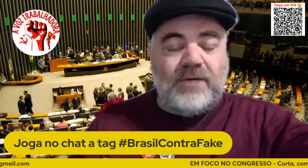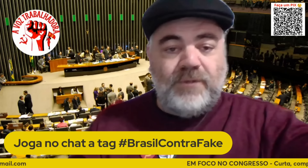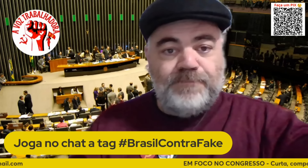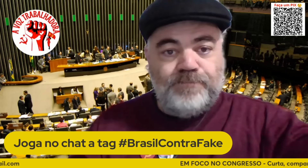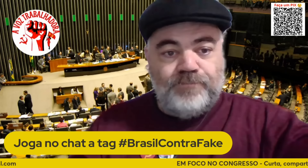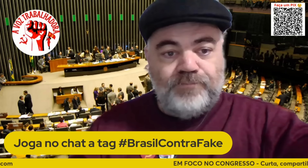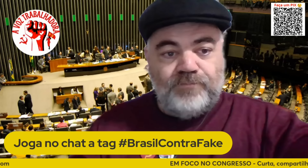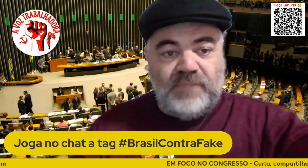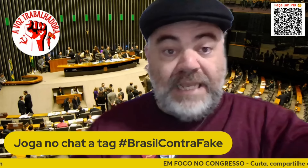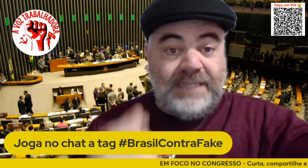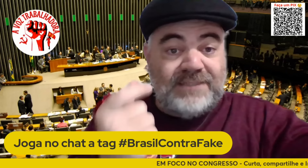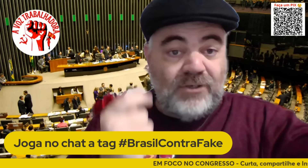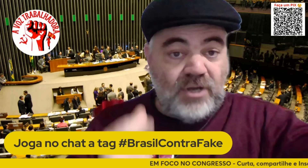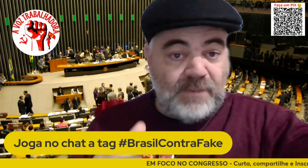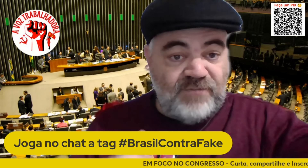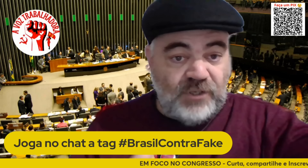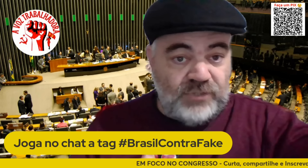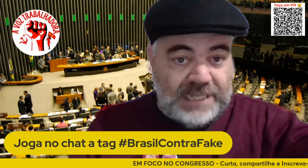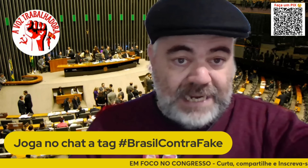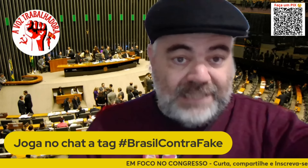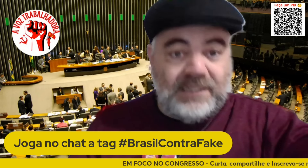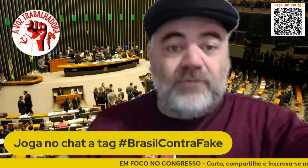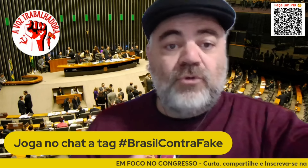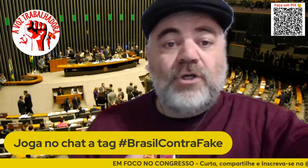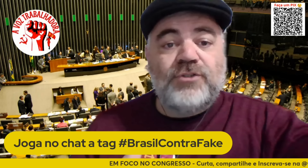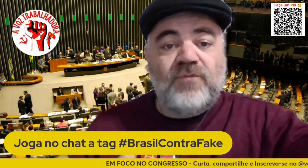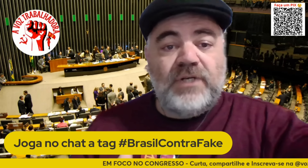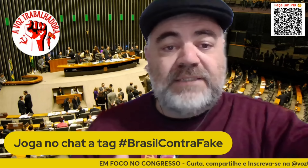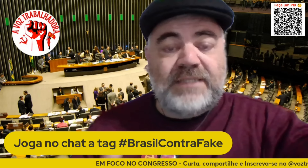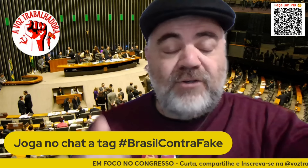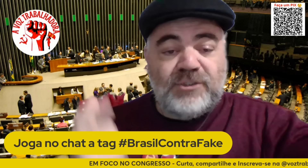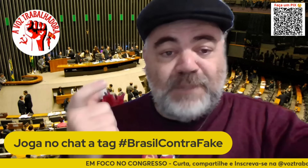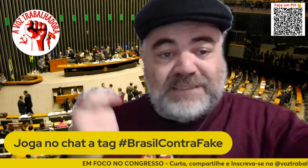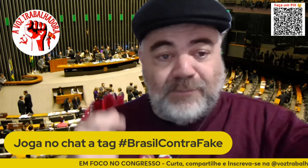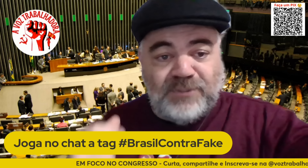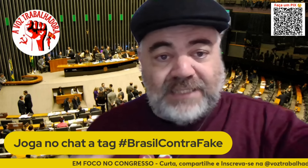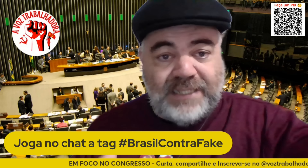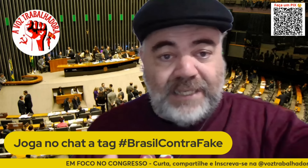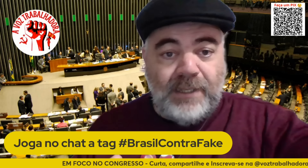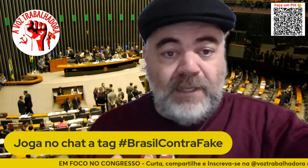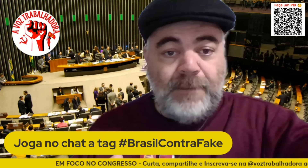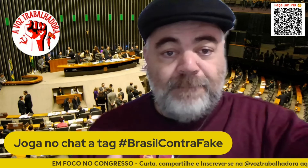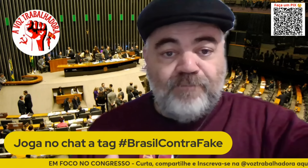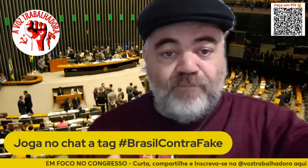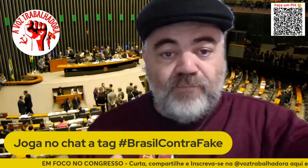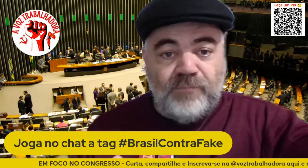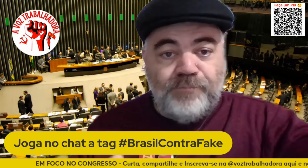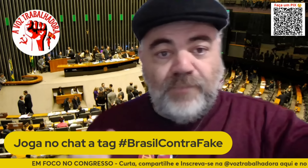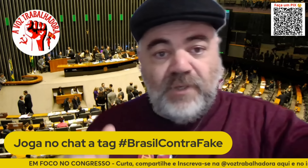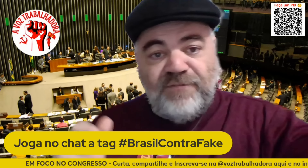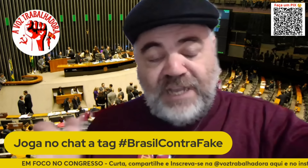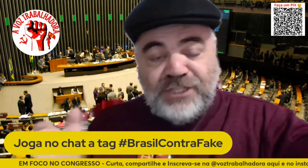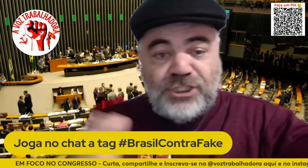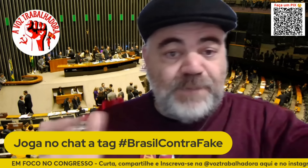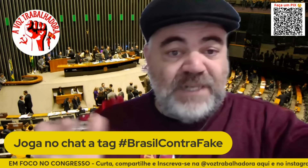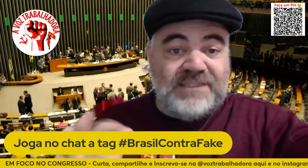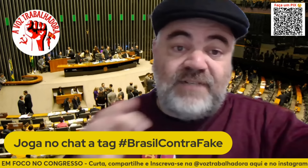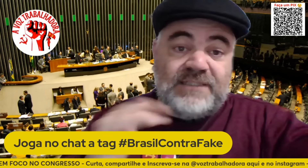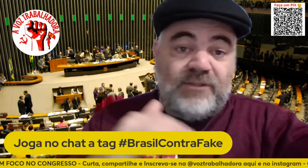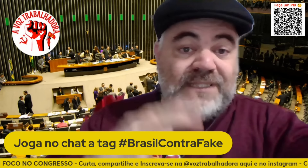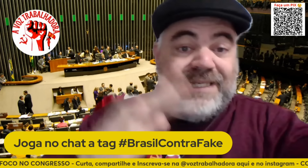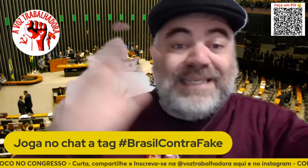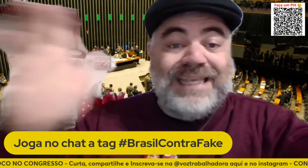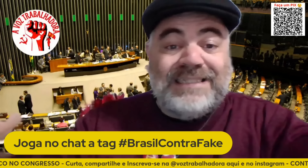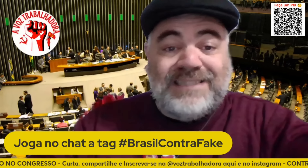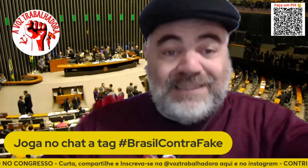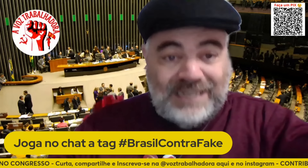de água. Essa norma foi alterada do Código Florestal. Nós passamos a ter faixas de